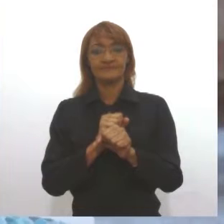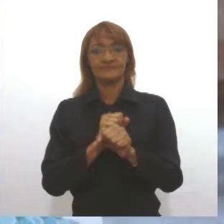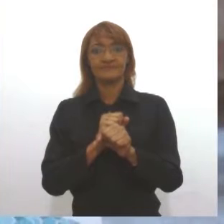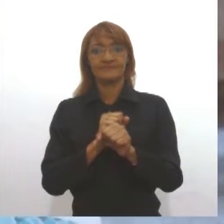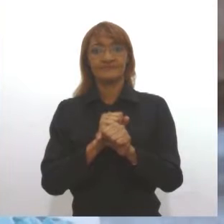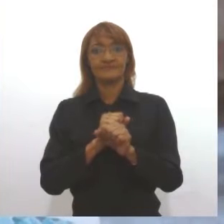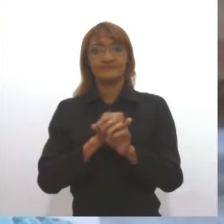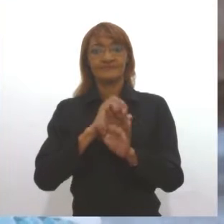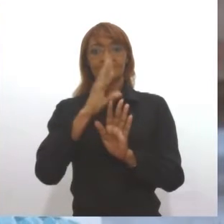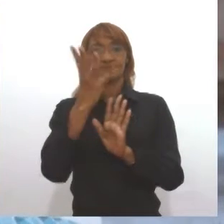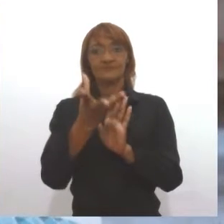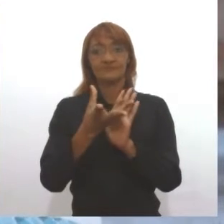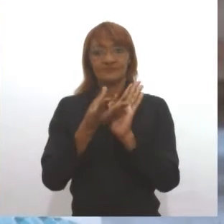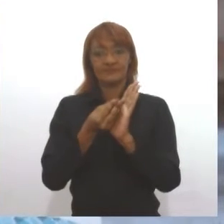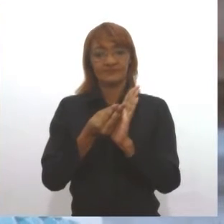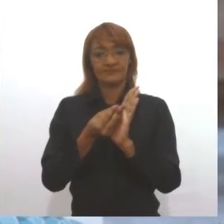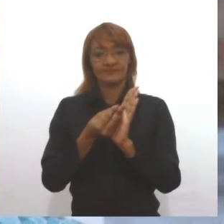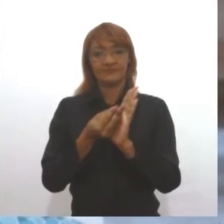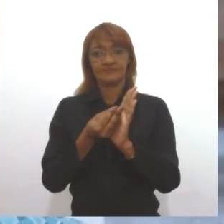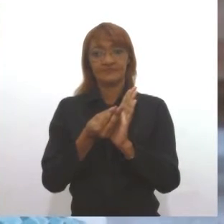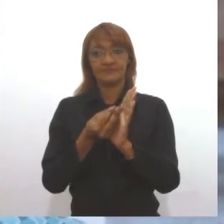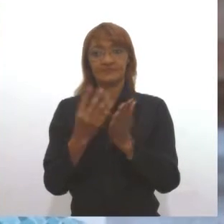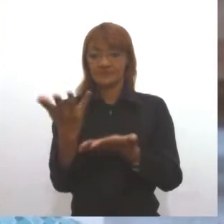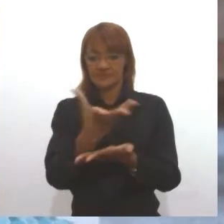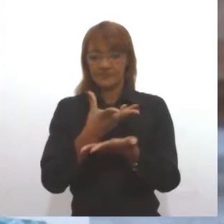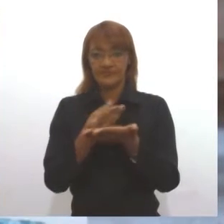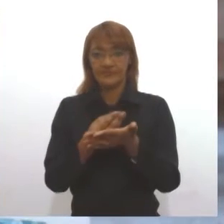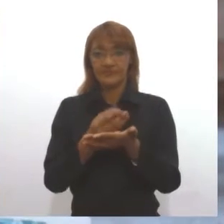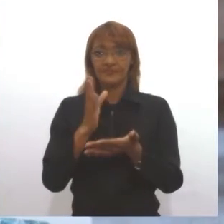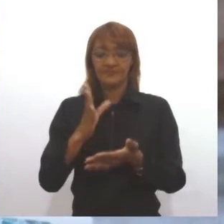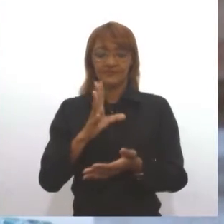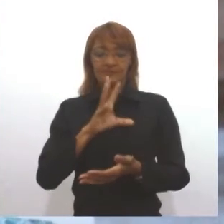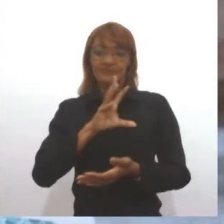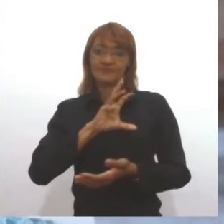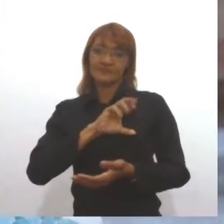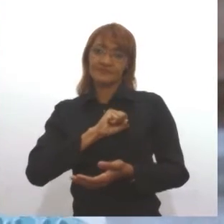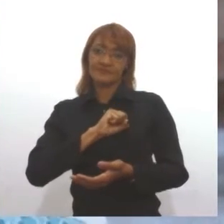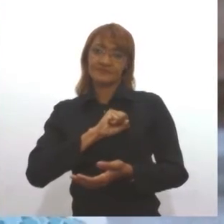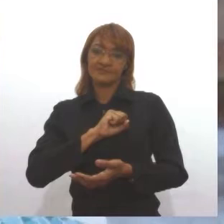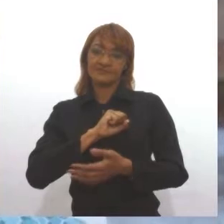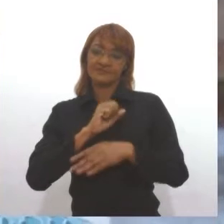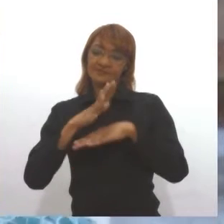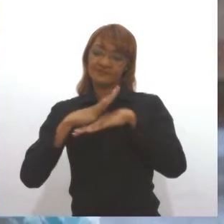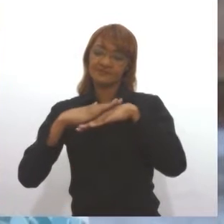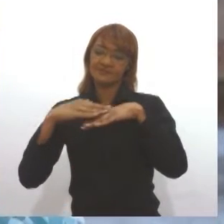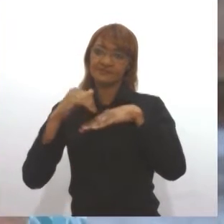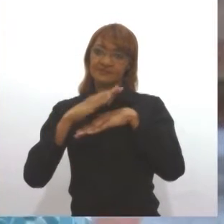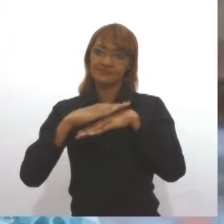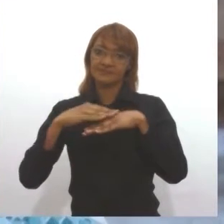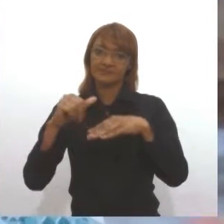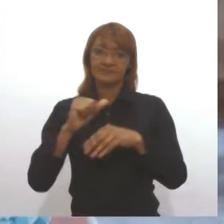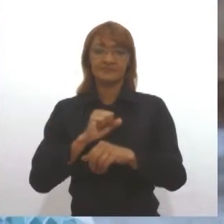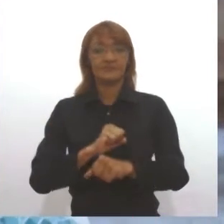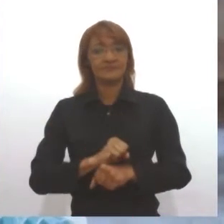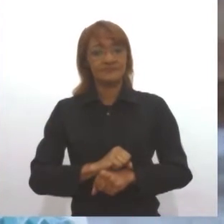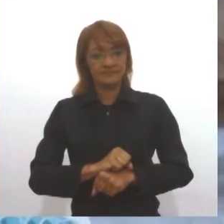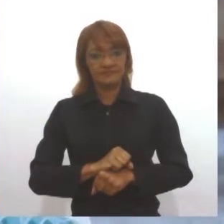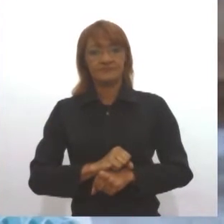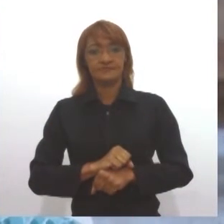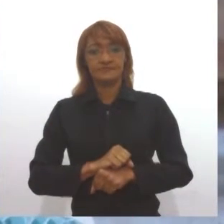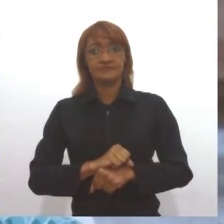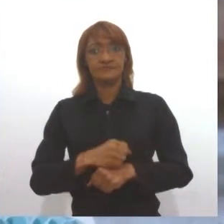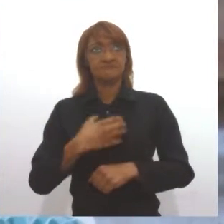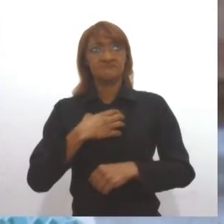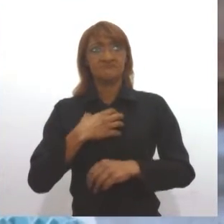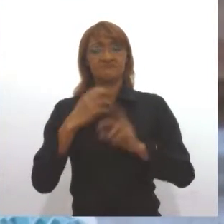abstrato, assim como saudade, como amor, como ternura, que são signos linguísticos construídos pelo ser humano.